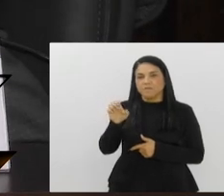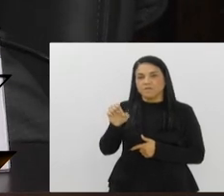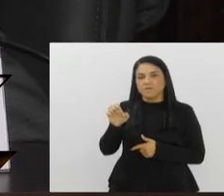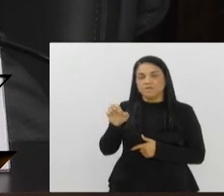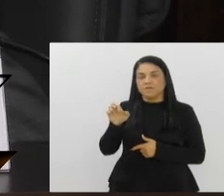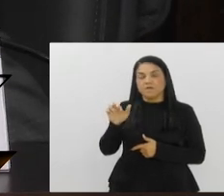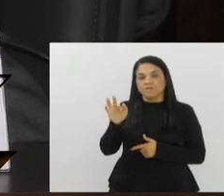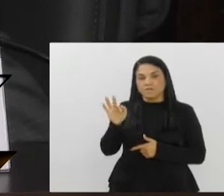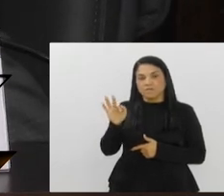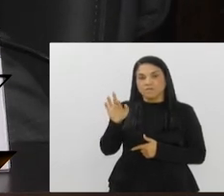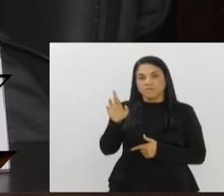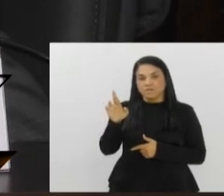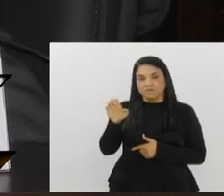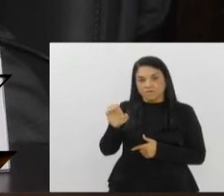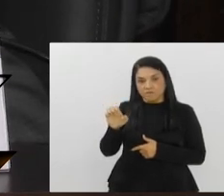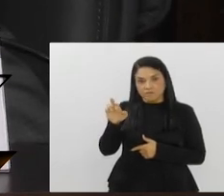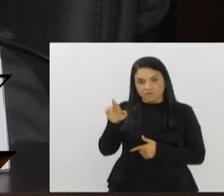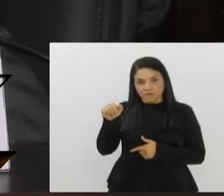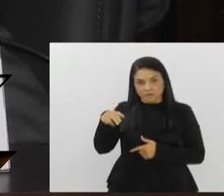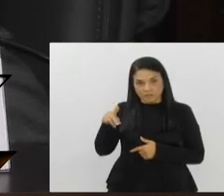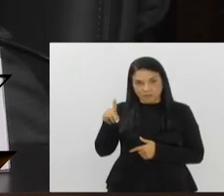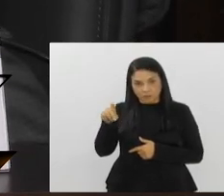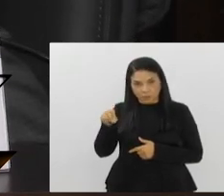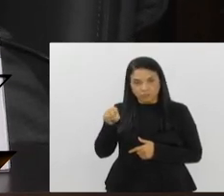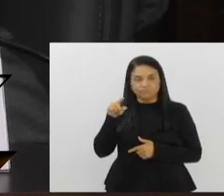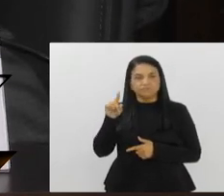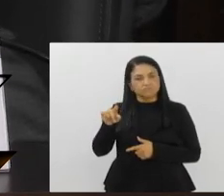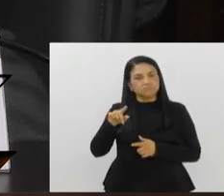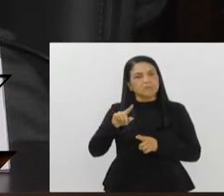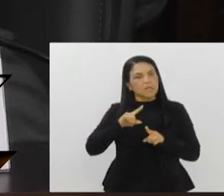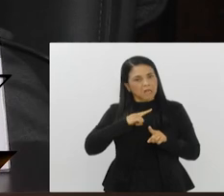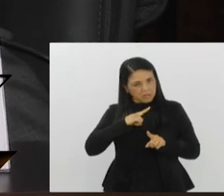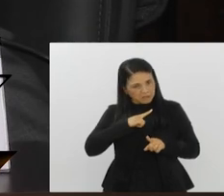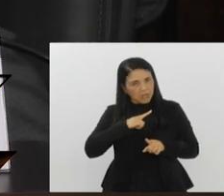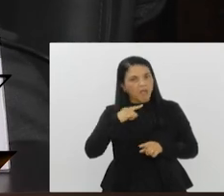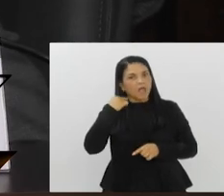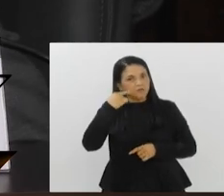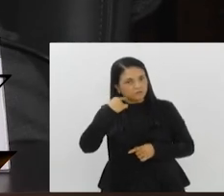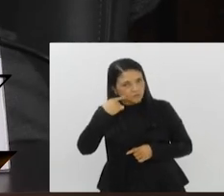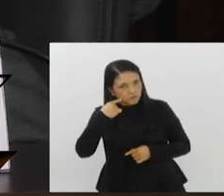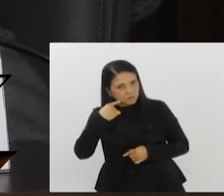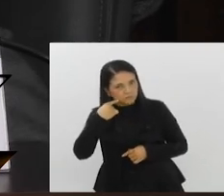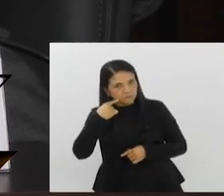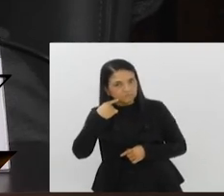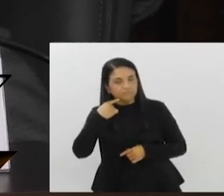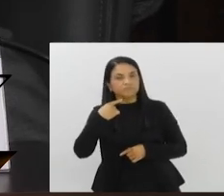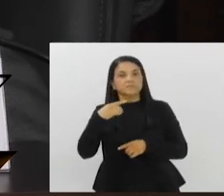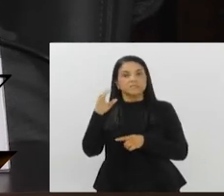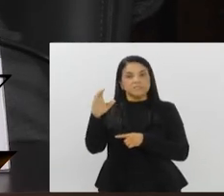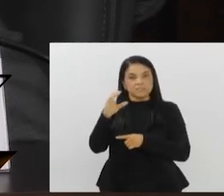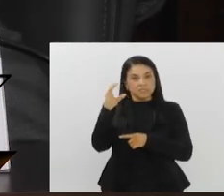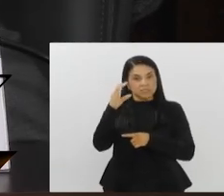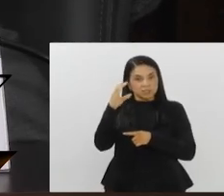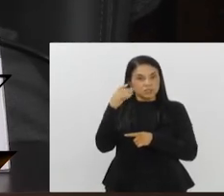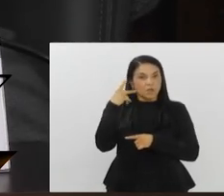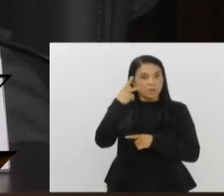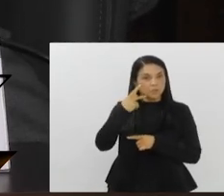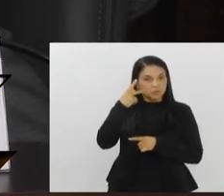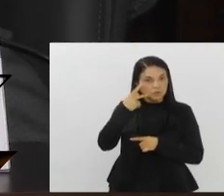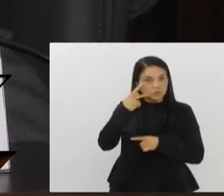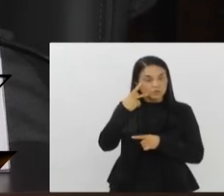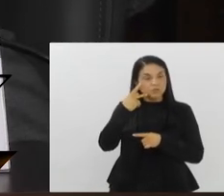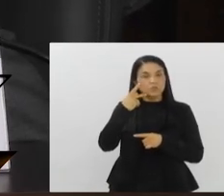como advogado porque ele além de advogado ele é advogado é cientista político é autor de